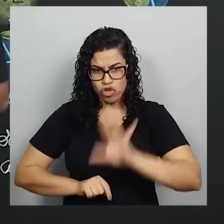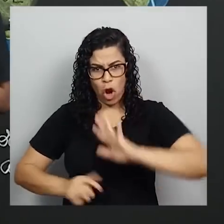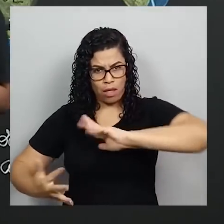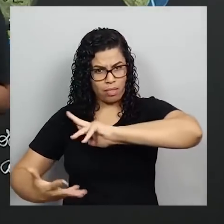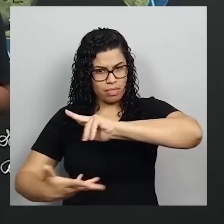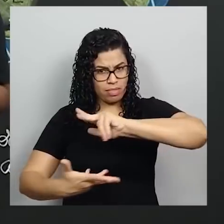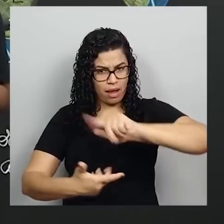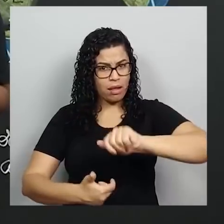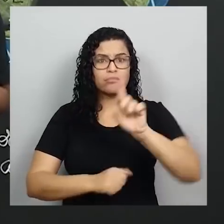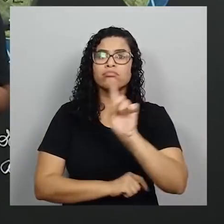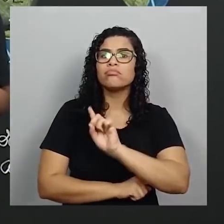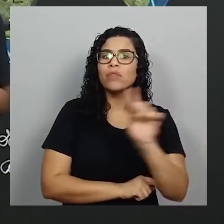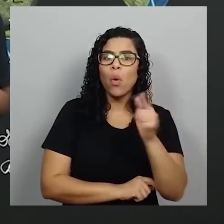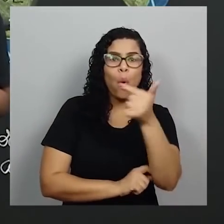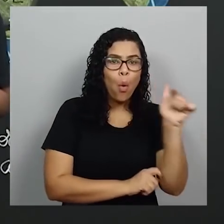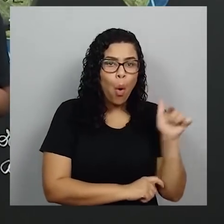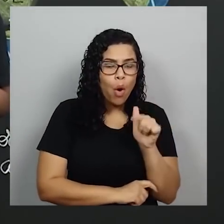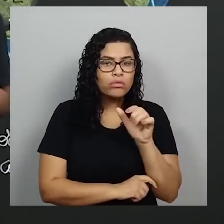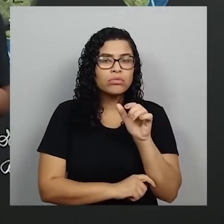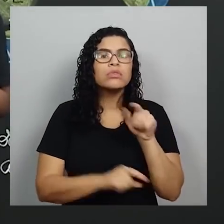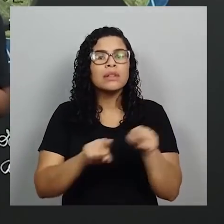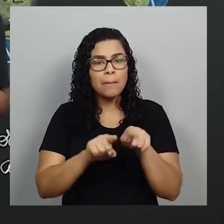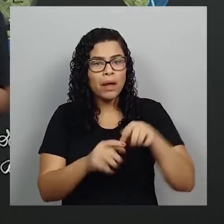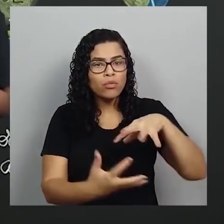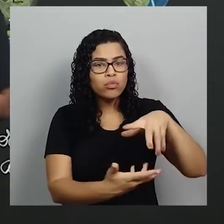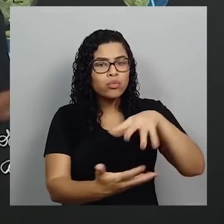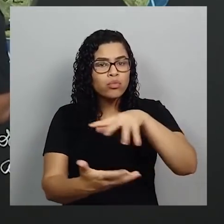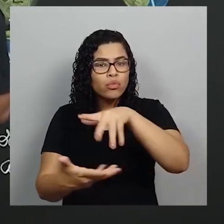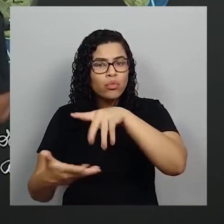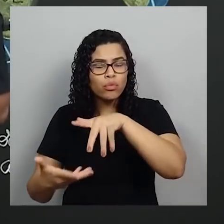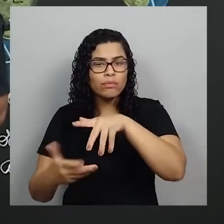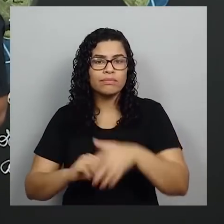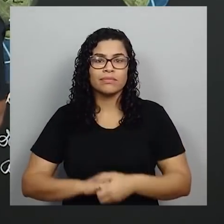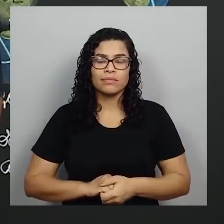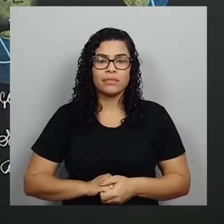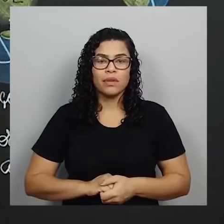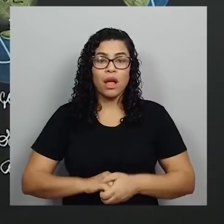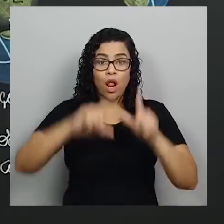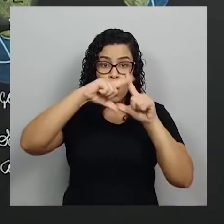até a Lua também gira ao redor do seu próprio eixo. Vai lá na aula de Lua para você ver.